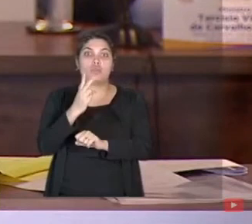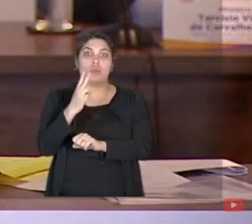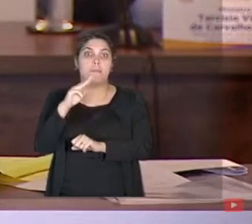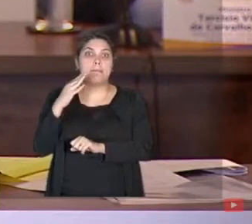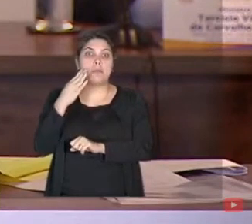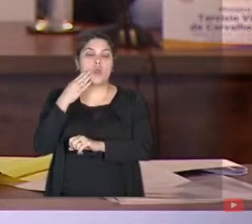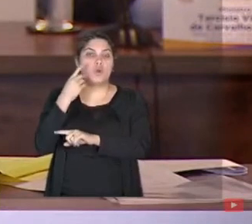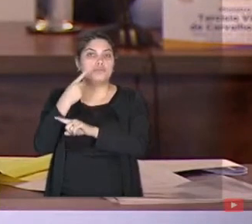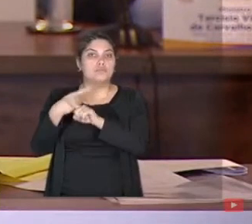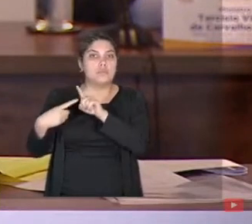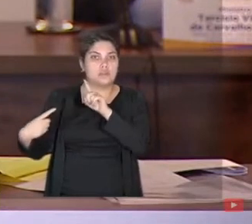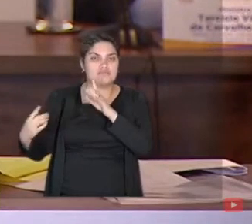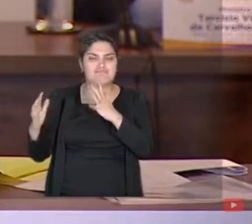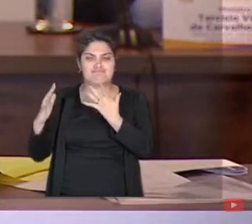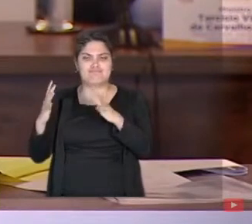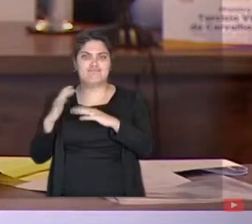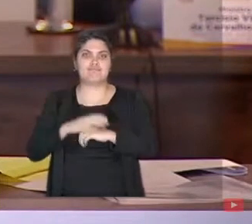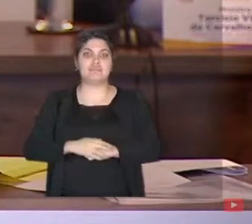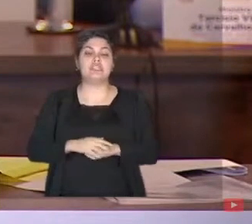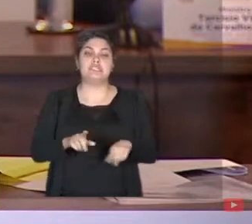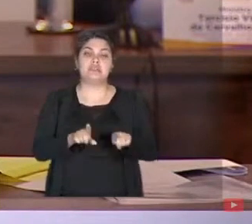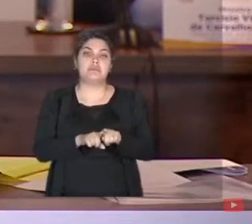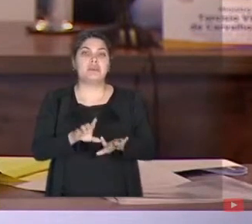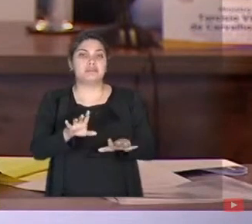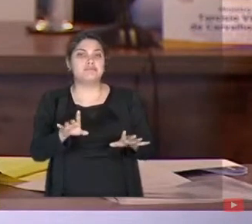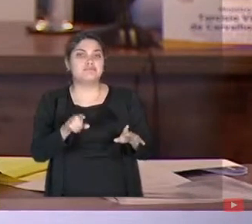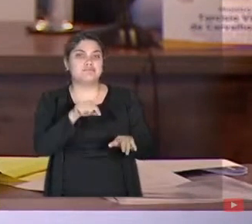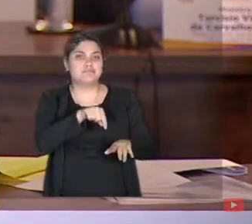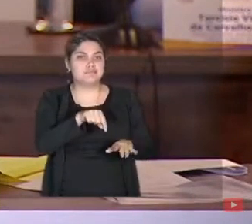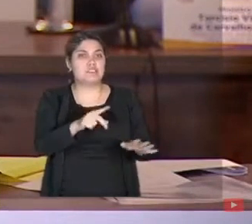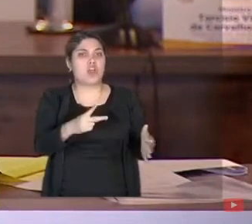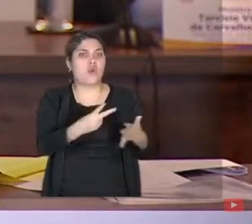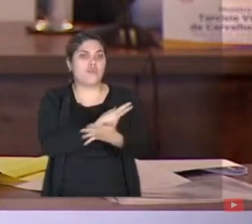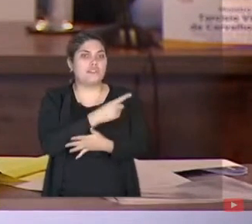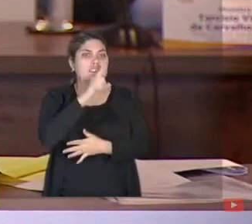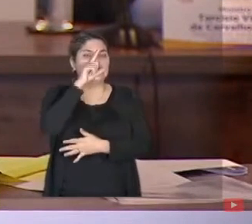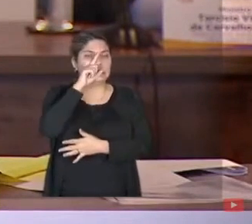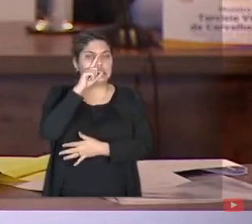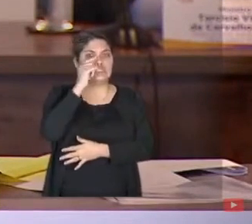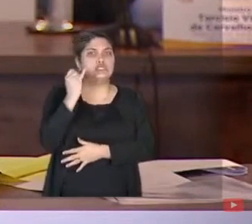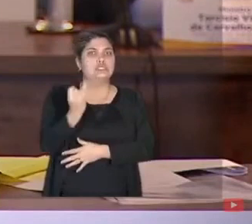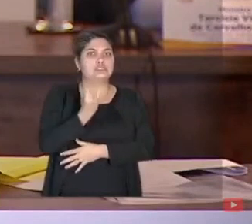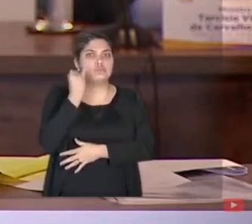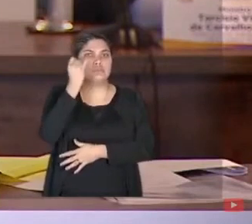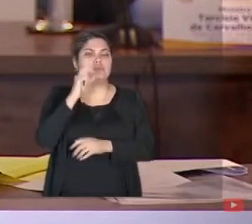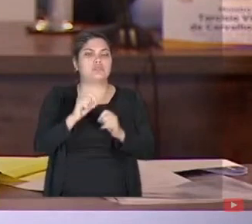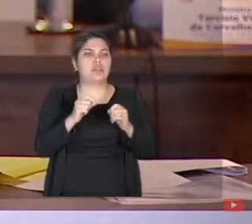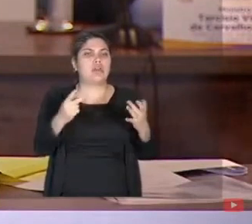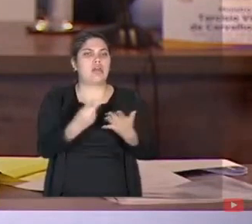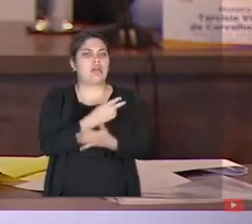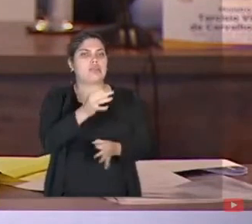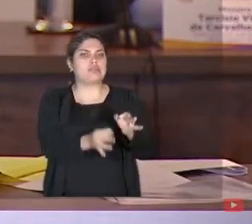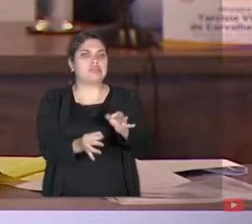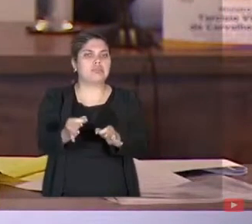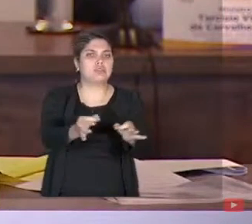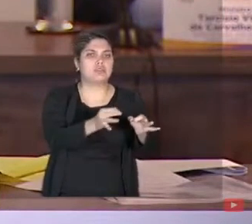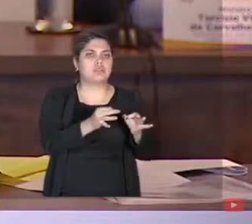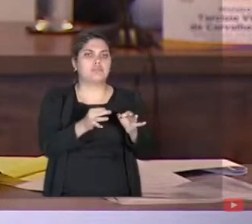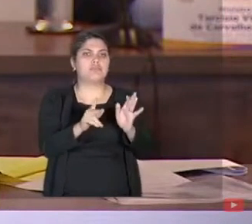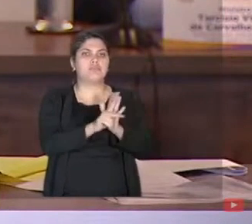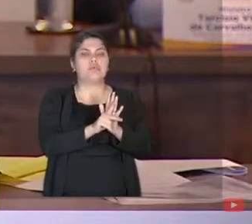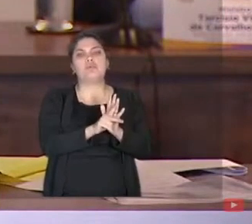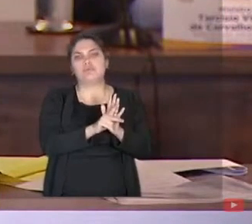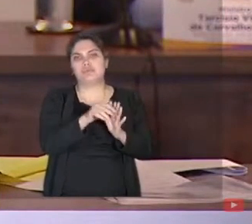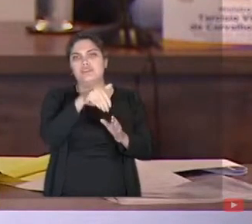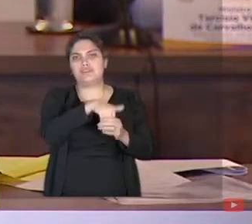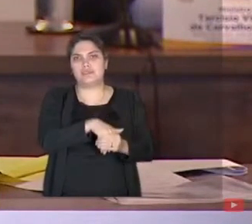bilhões, seja pelo fato de que isso traria um risco importante de judicialização das